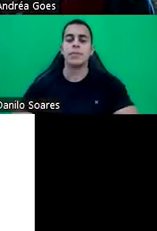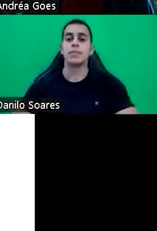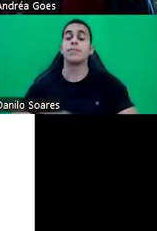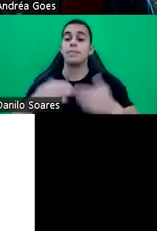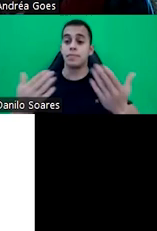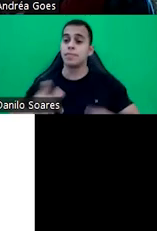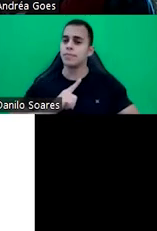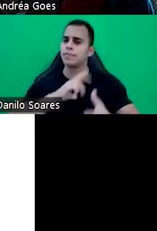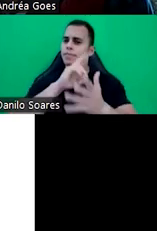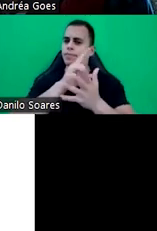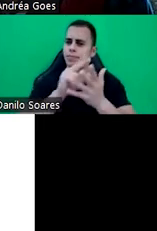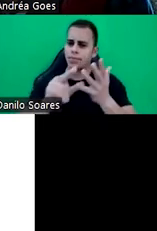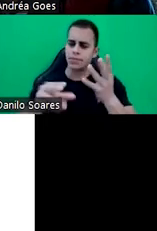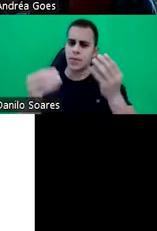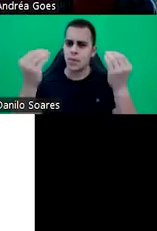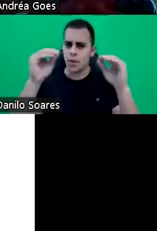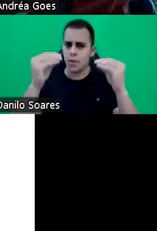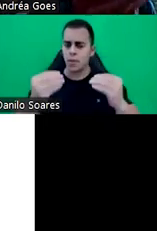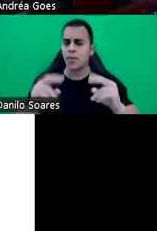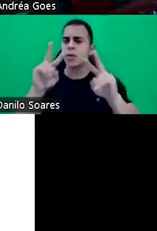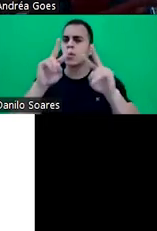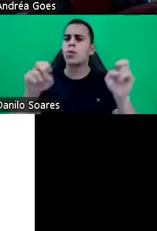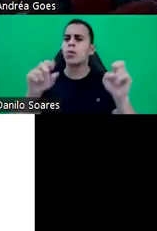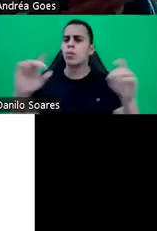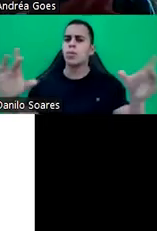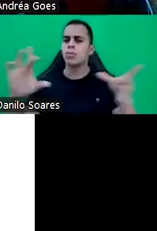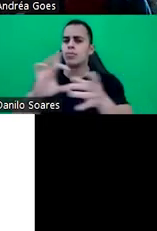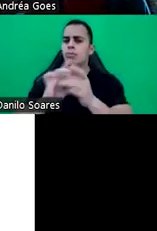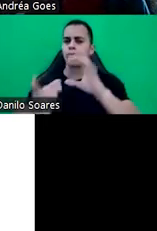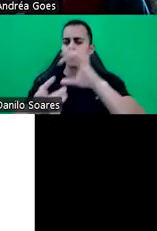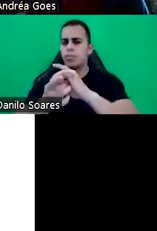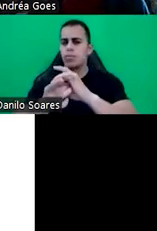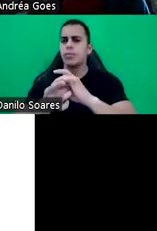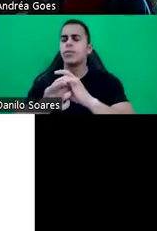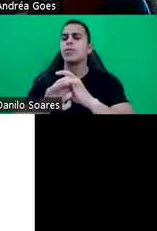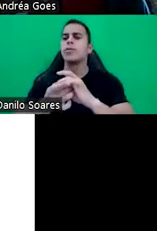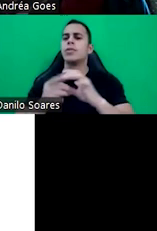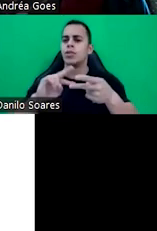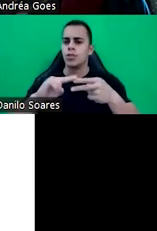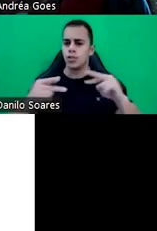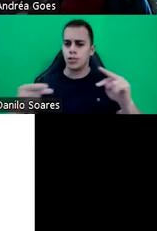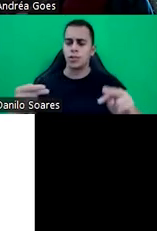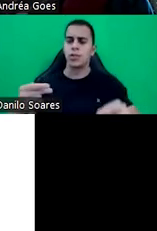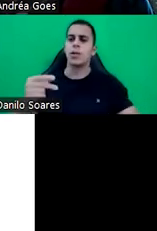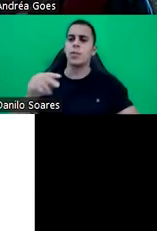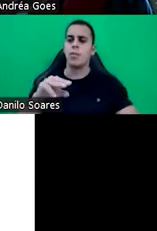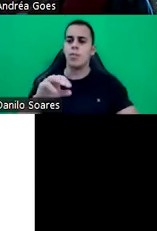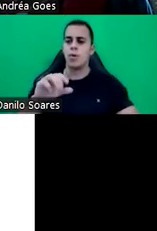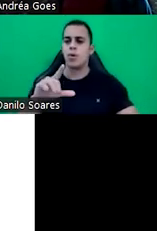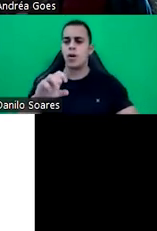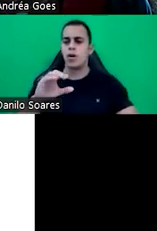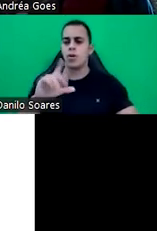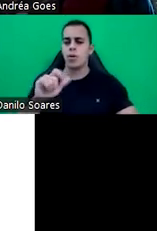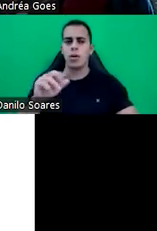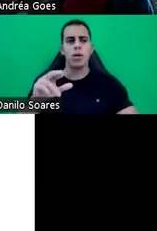coisas a gente tem aqui para suplantar em termos de ligação genética mendeliana e genética molecular, uma série de coisas